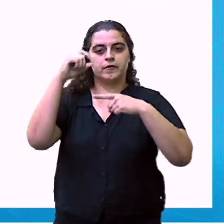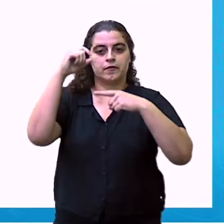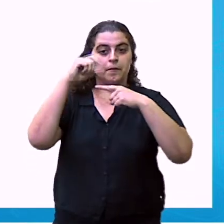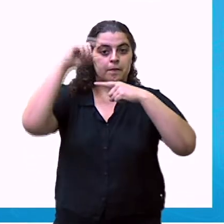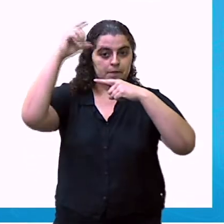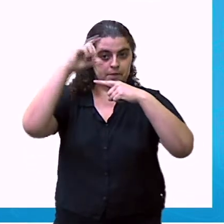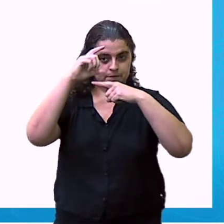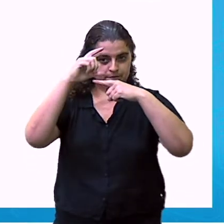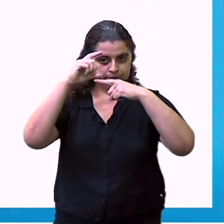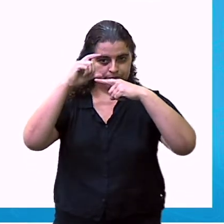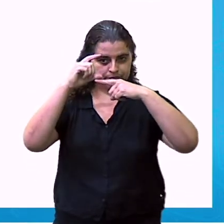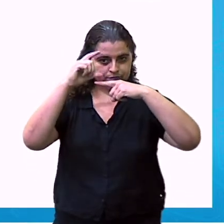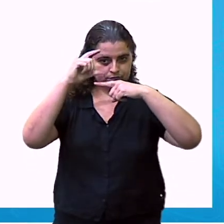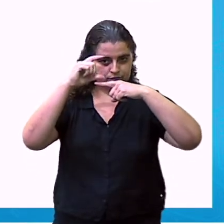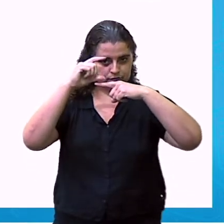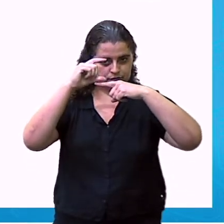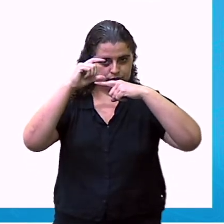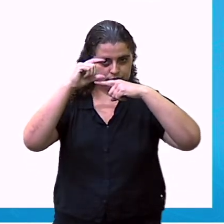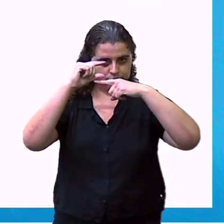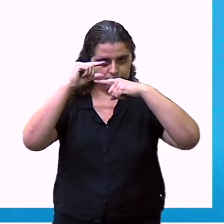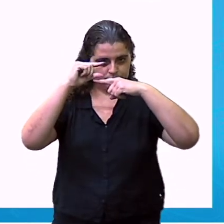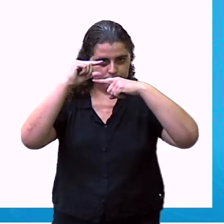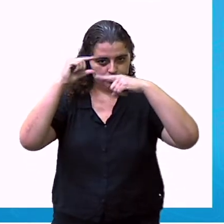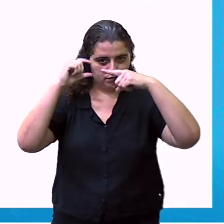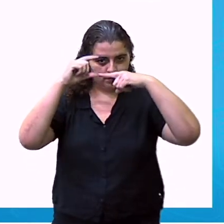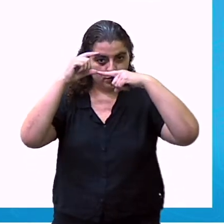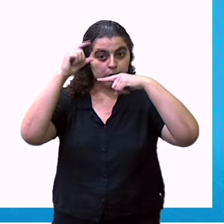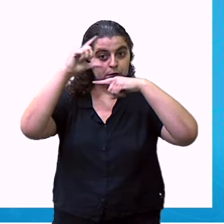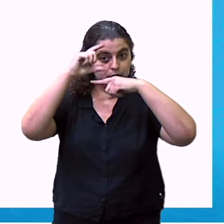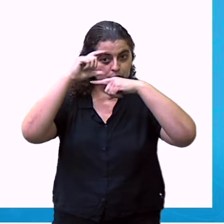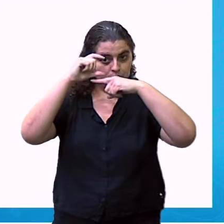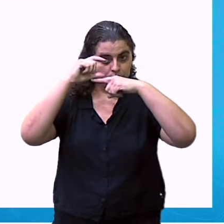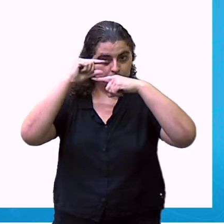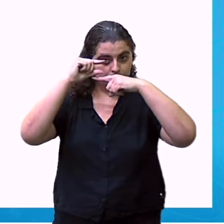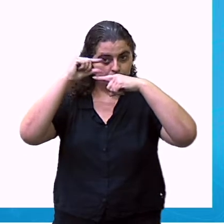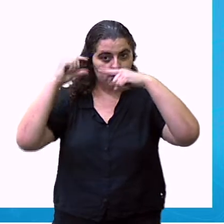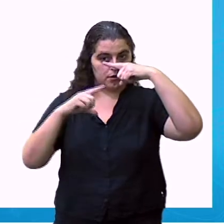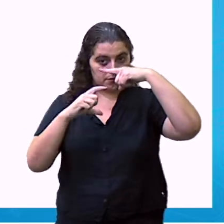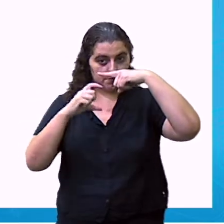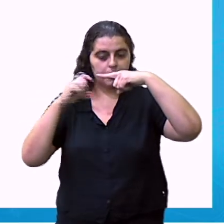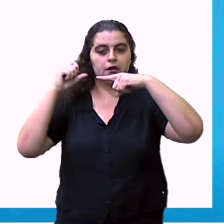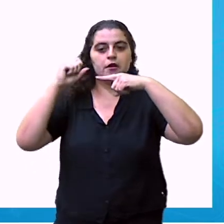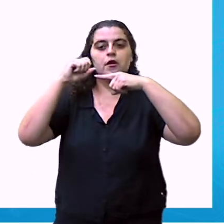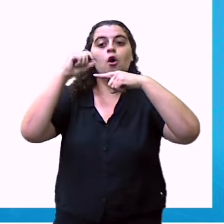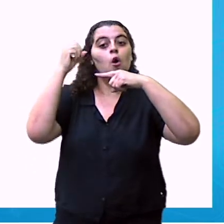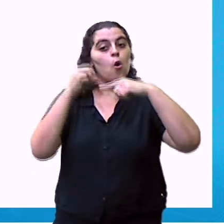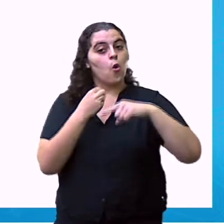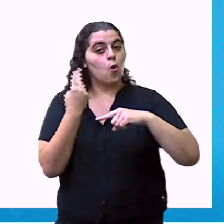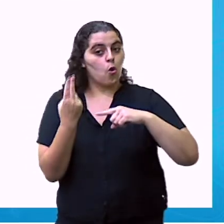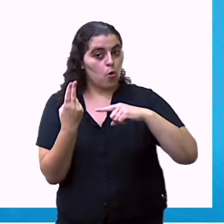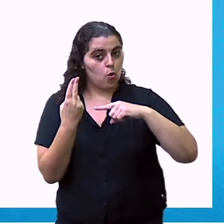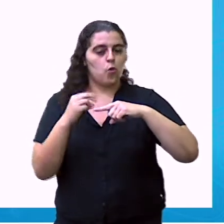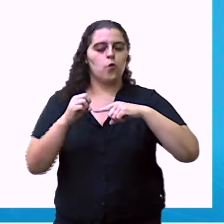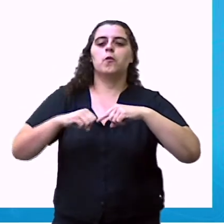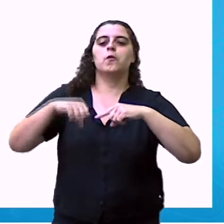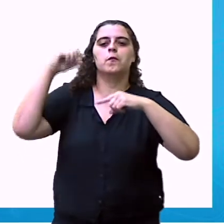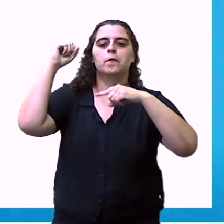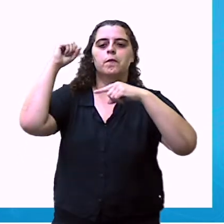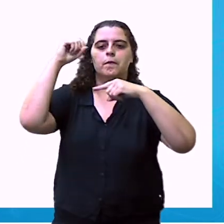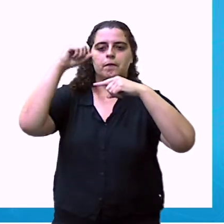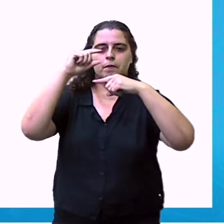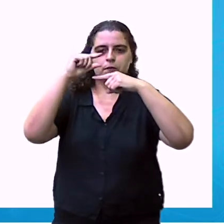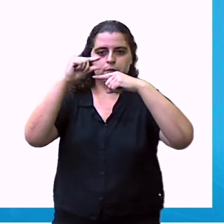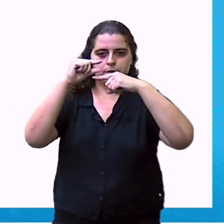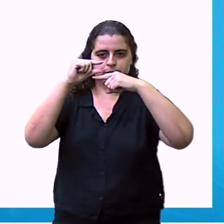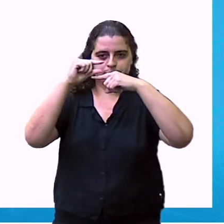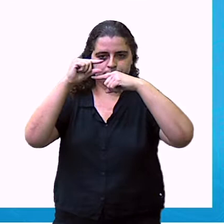própria, elas podem ser fração imprópria, elas também podem ser fração mista.